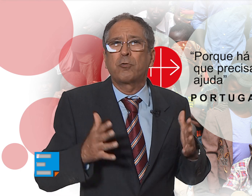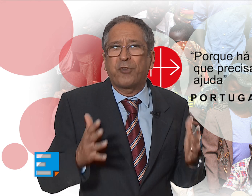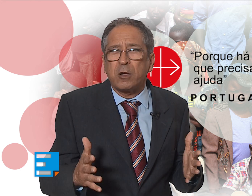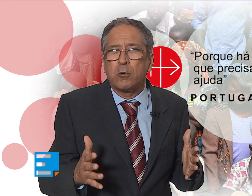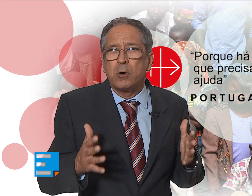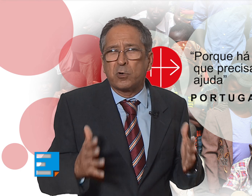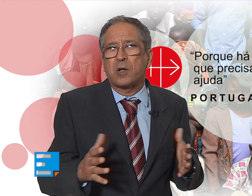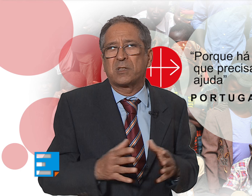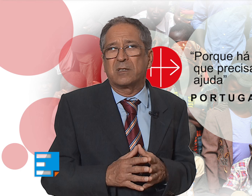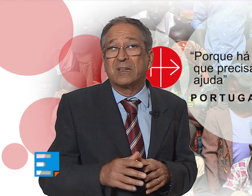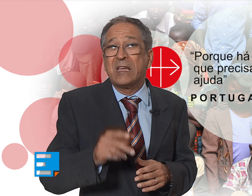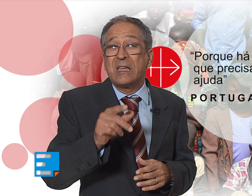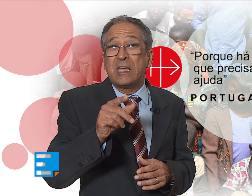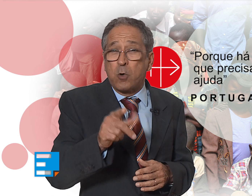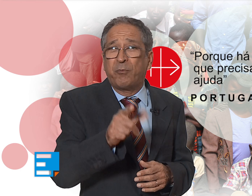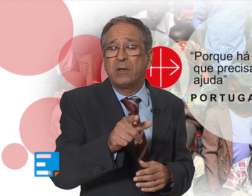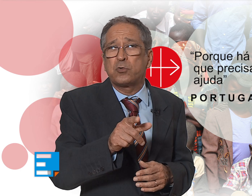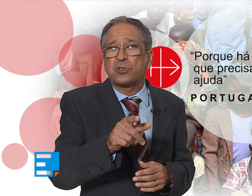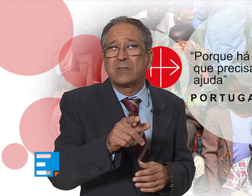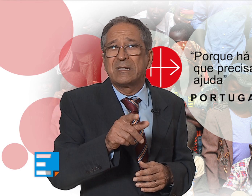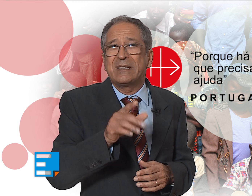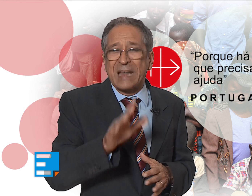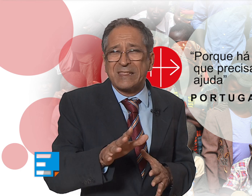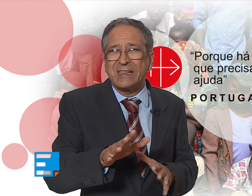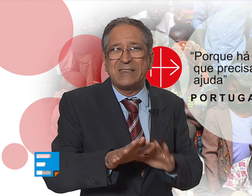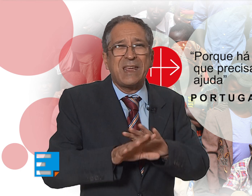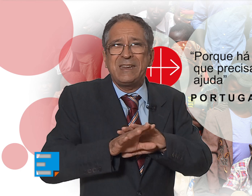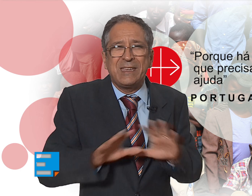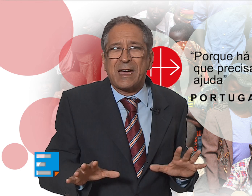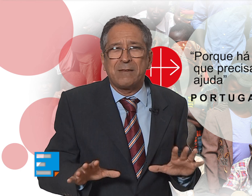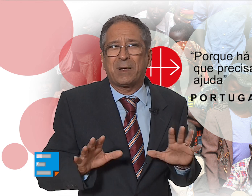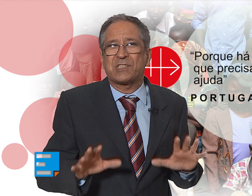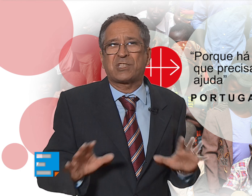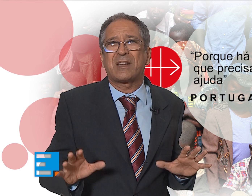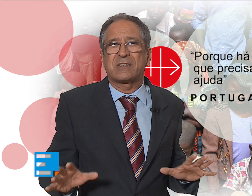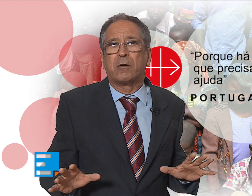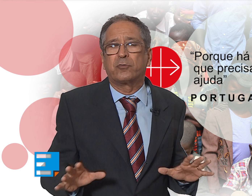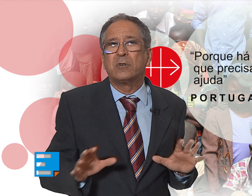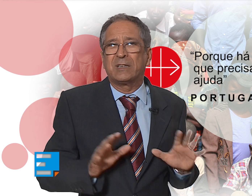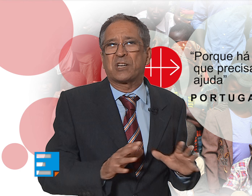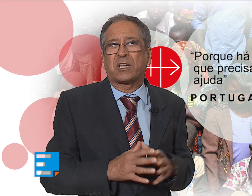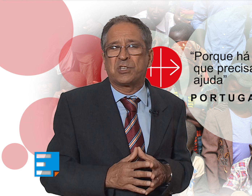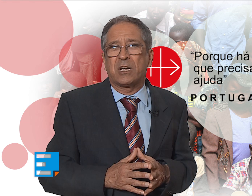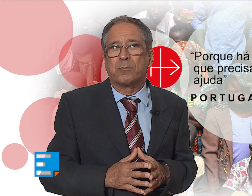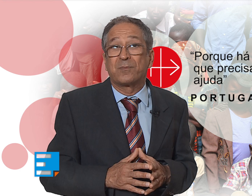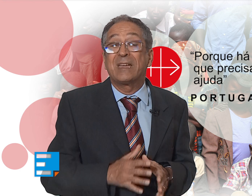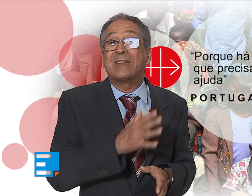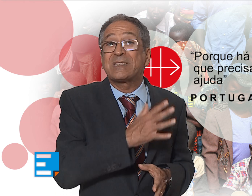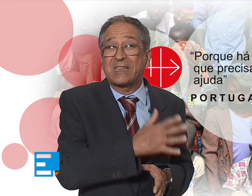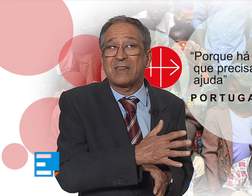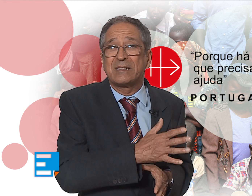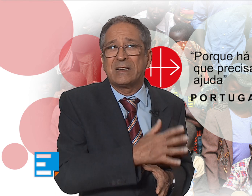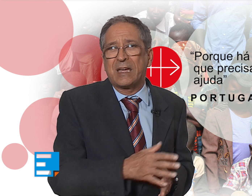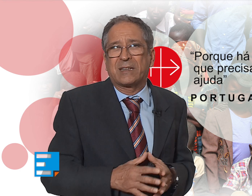já sofreram por causa dele. E como vimos, nada nem ninguém parece estar a salvo nesta região,